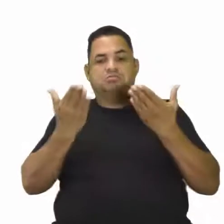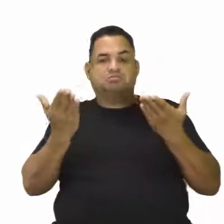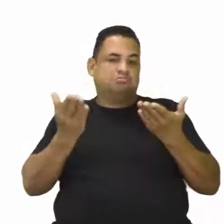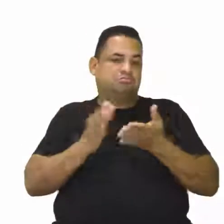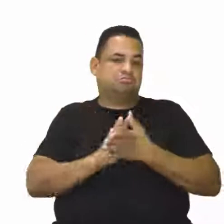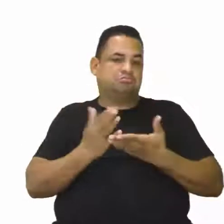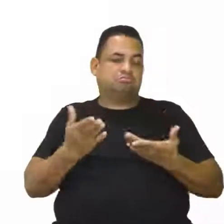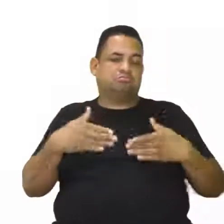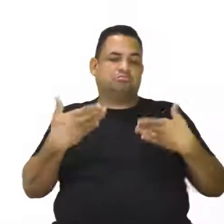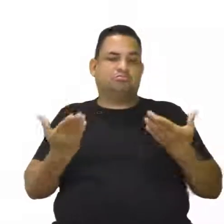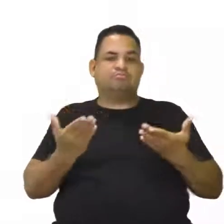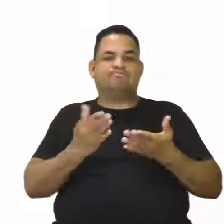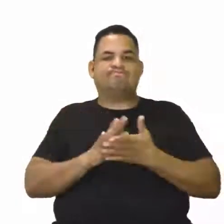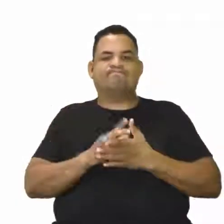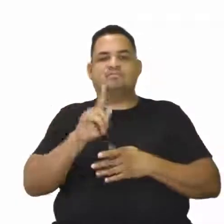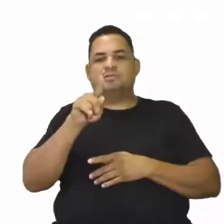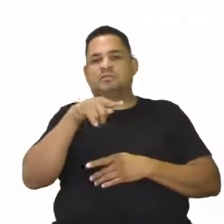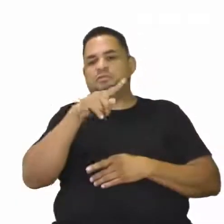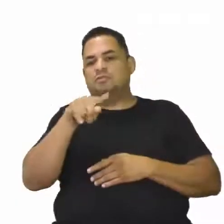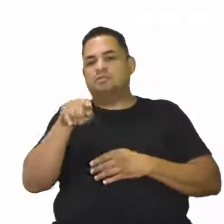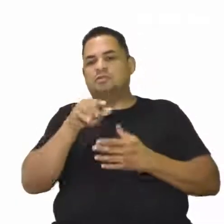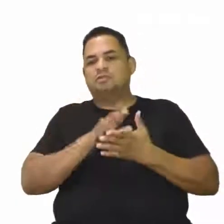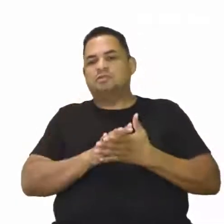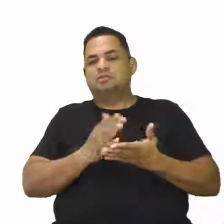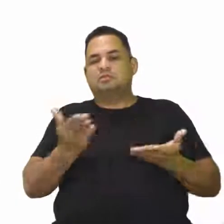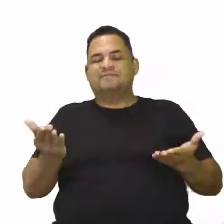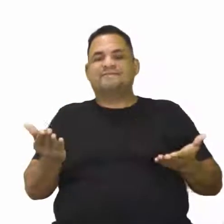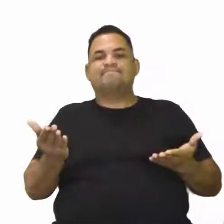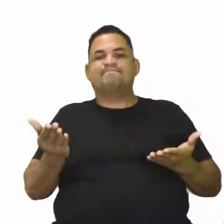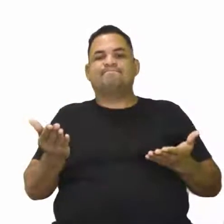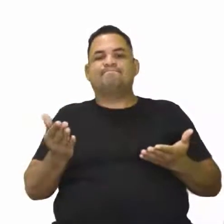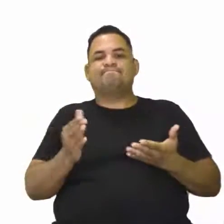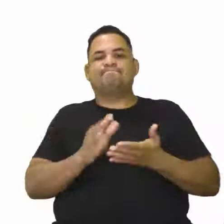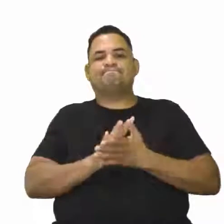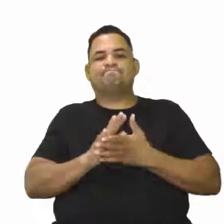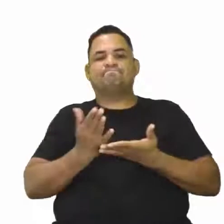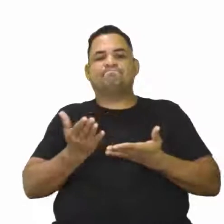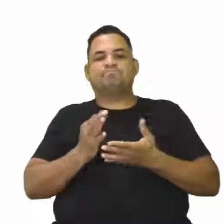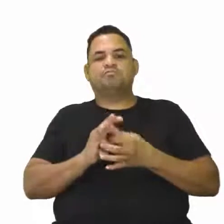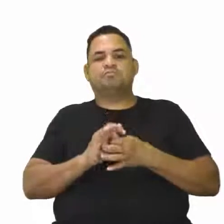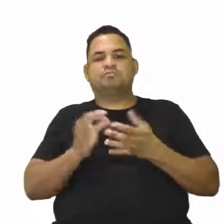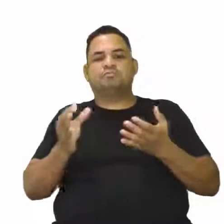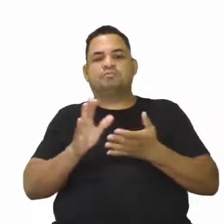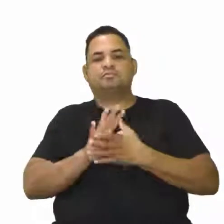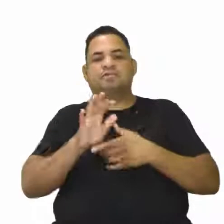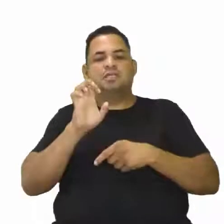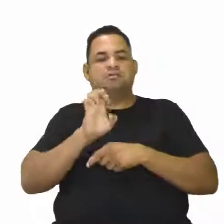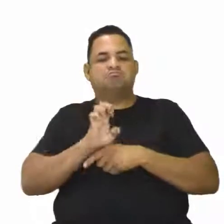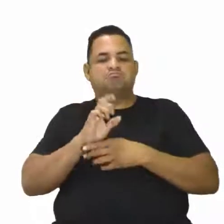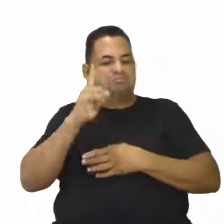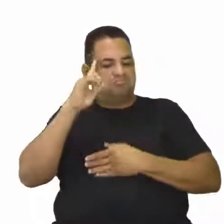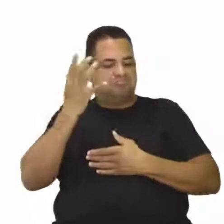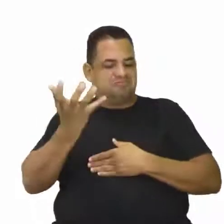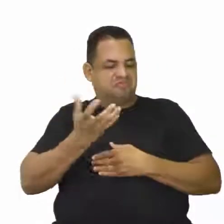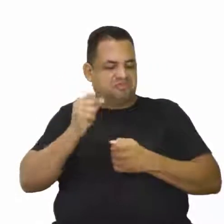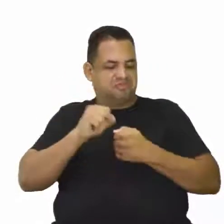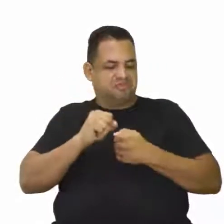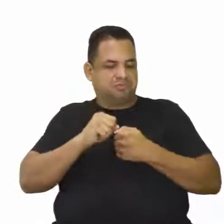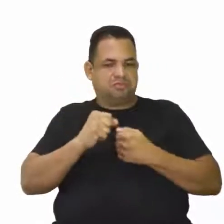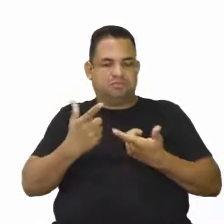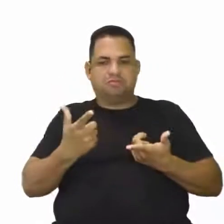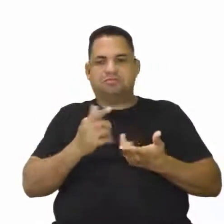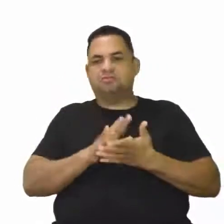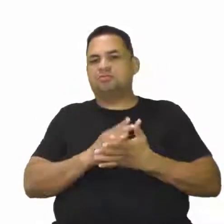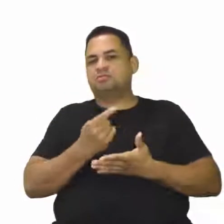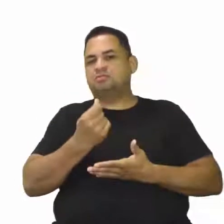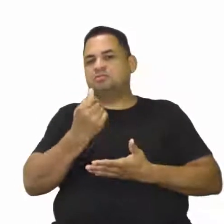E quando você não marca esse X... uhum. Você deixa ali que o Estado decida o que ele vai fazer com o dinheiro